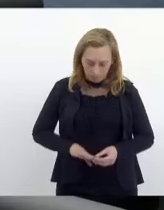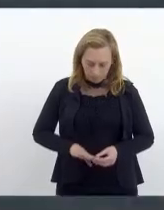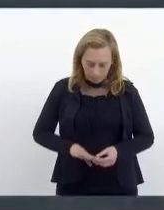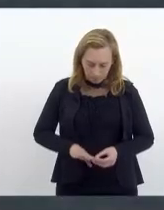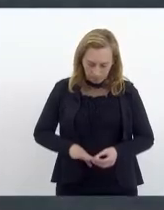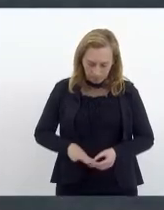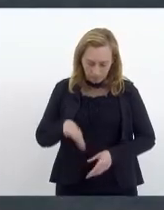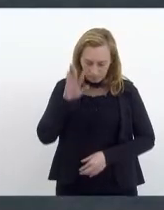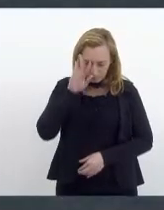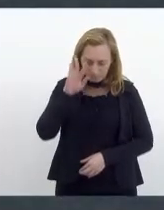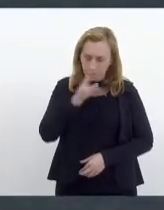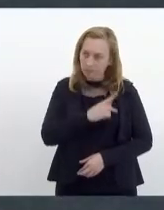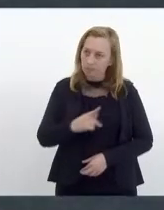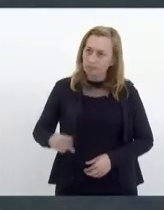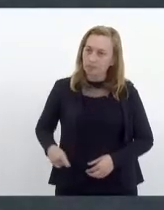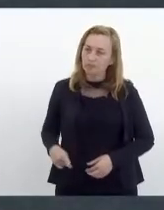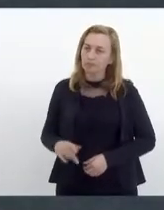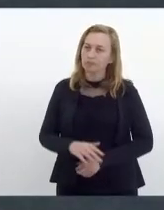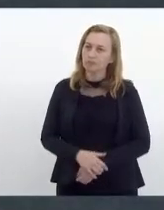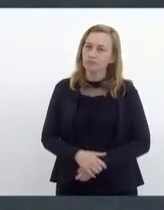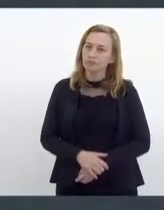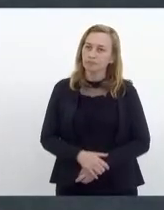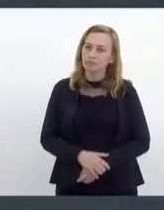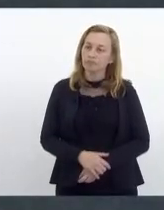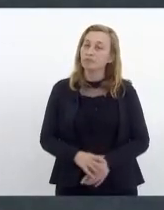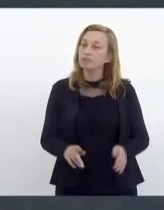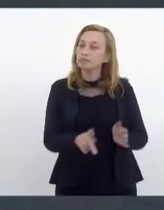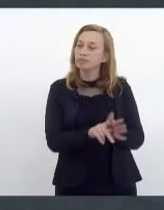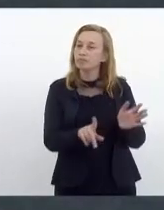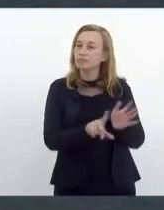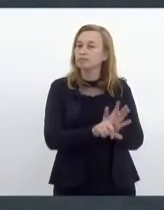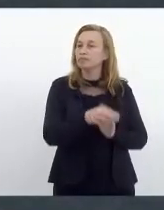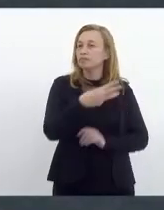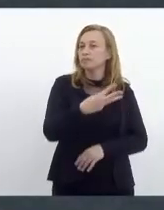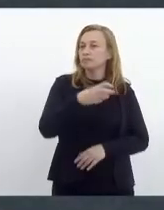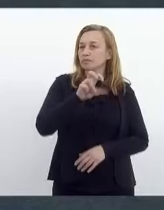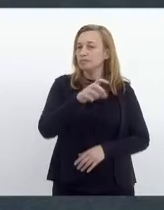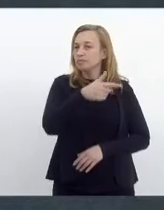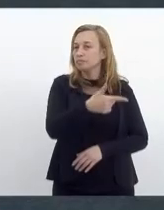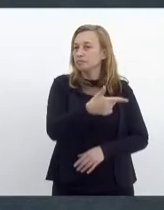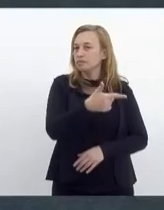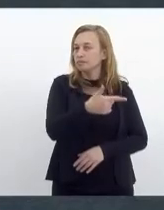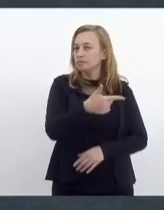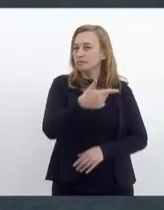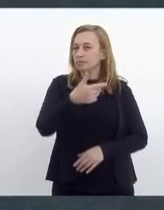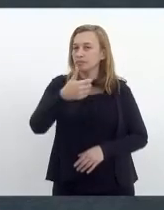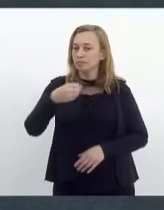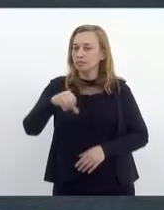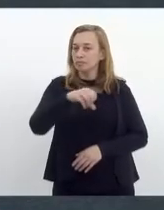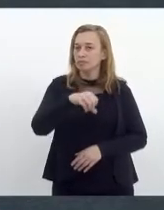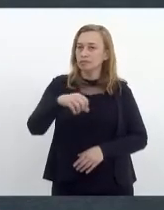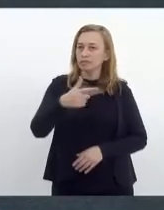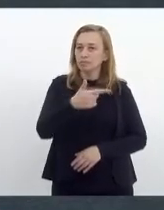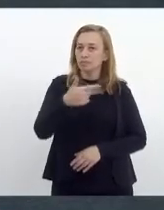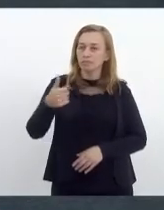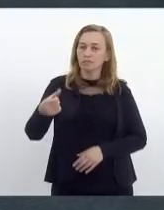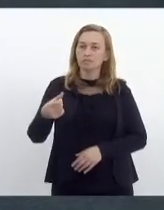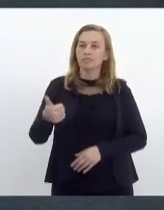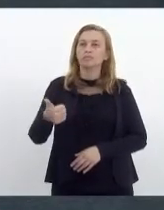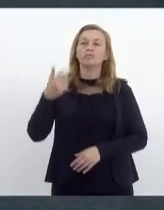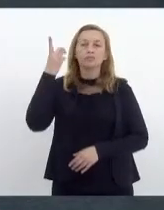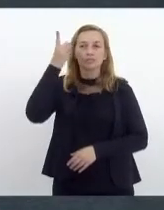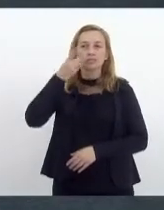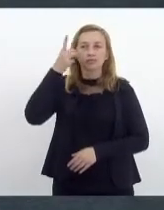Senhor presidente, trata-se de parecer ao projeto 3599-2021 da deputada Tia Ju. Parecer é